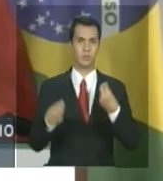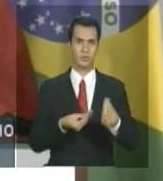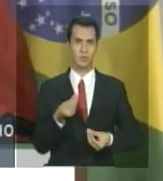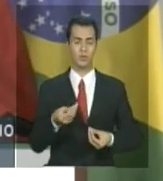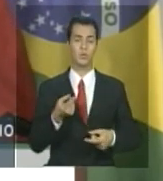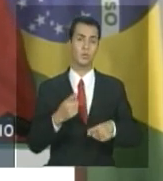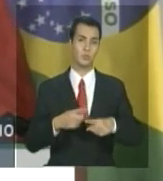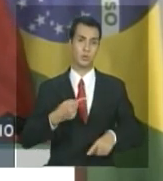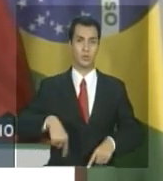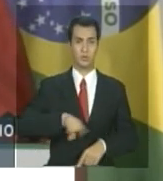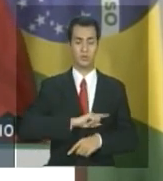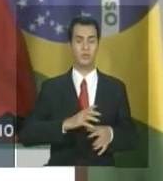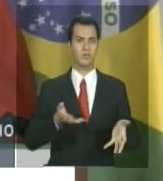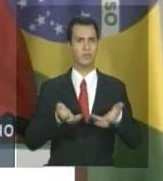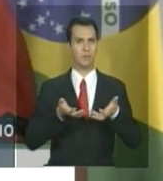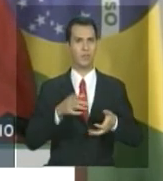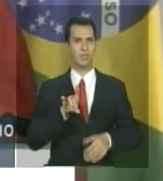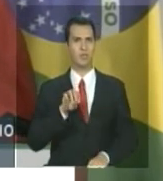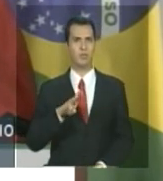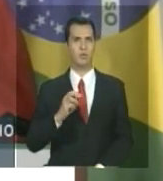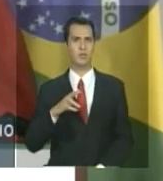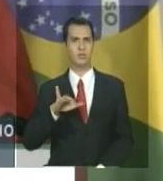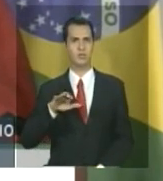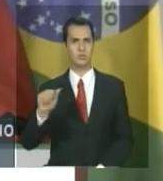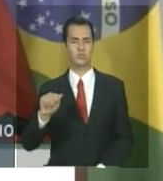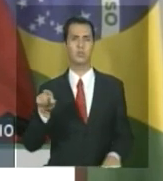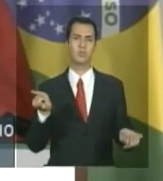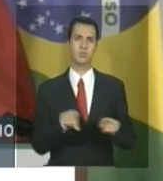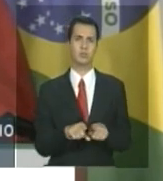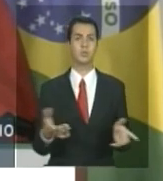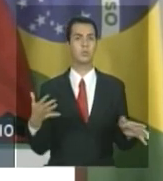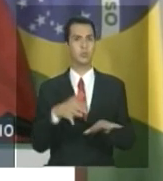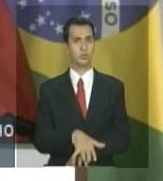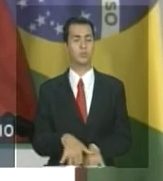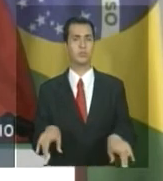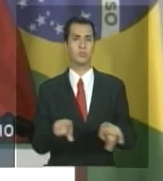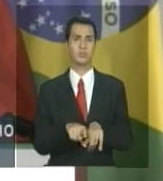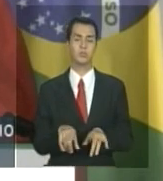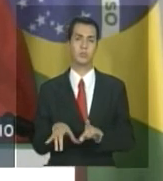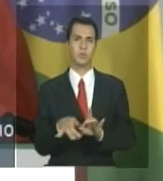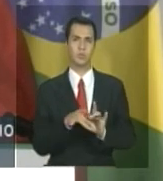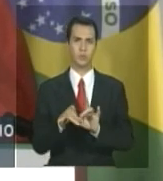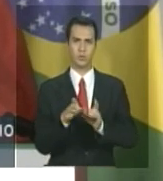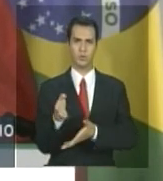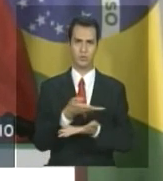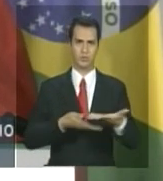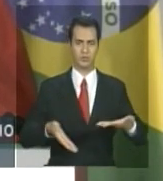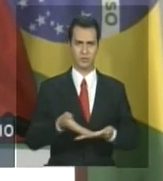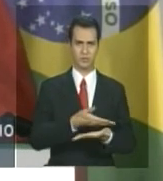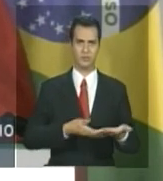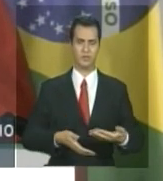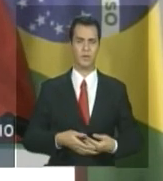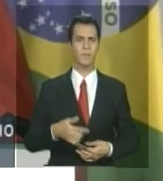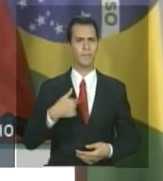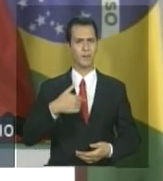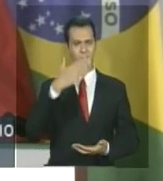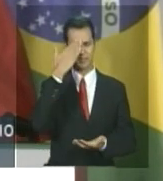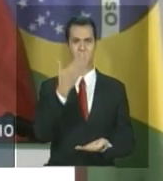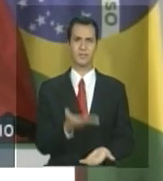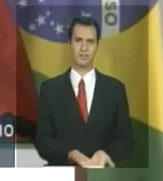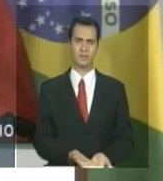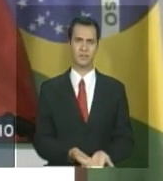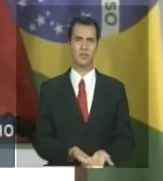queremos mais democrático, mais inclusivo e mais cooperativo. Eu tenho certeza que esse novo